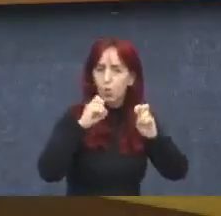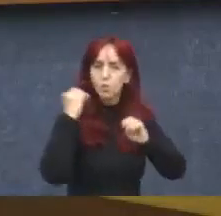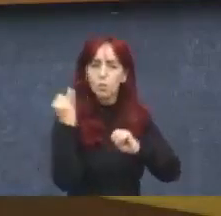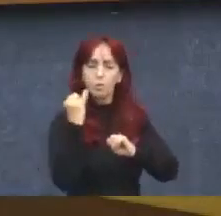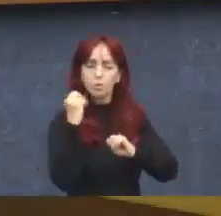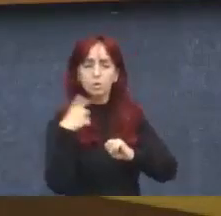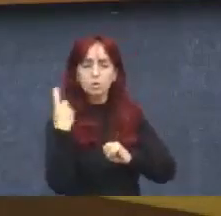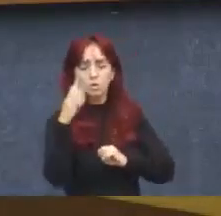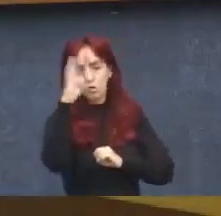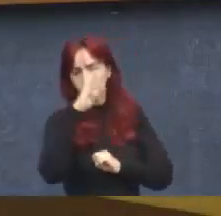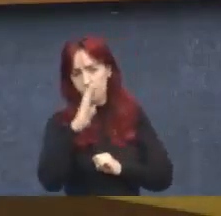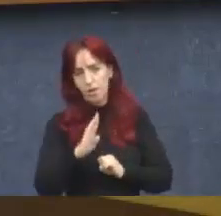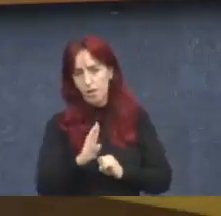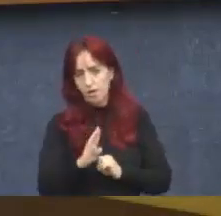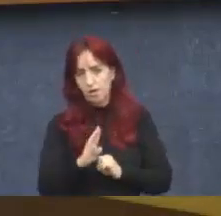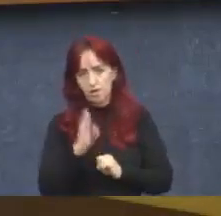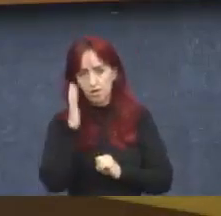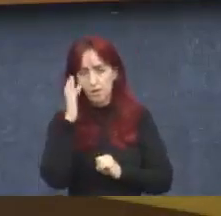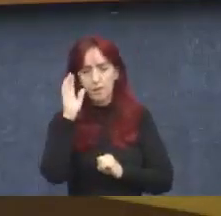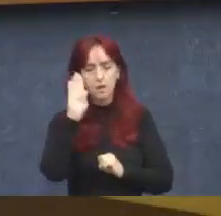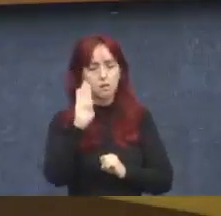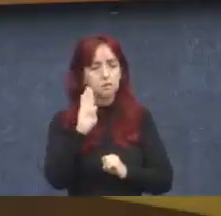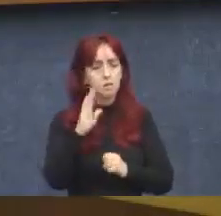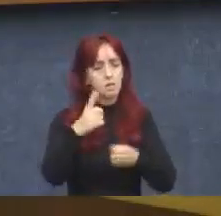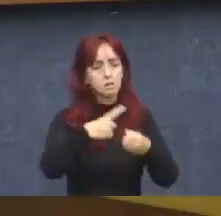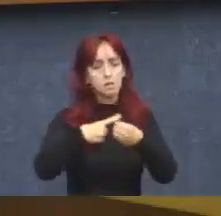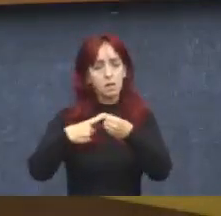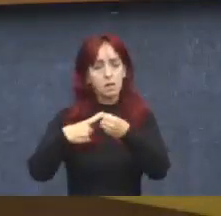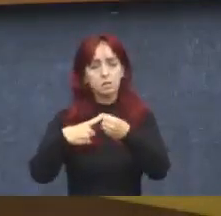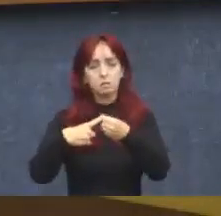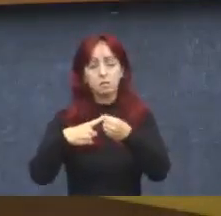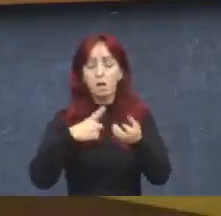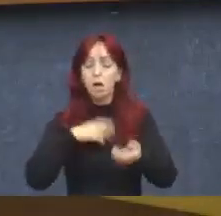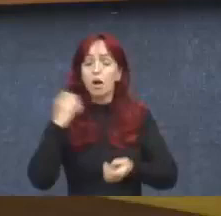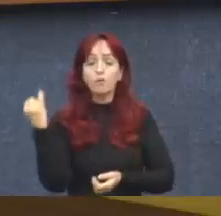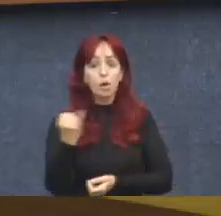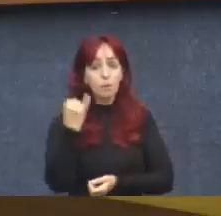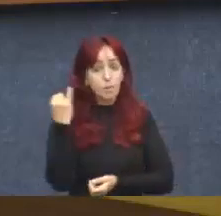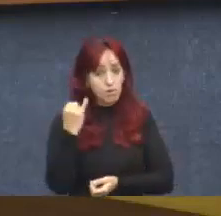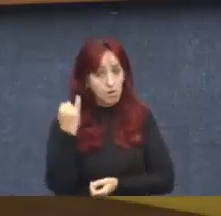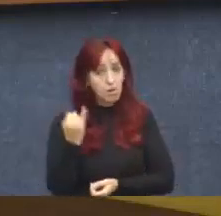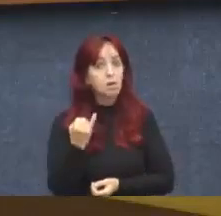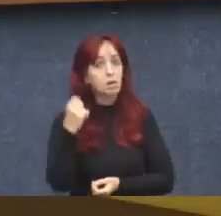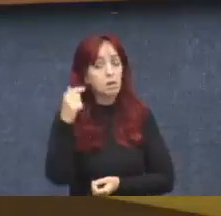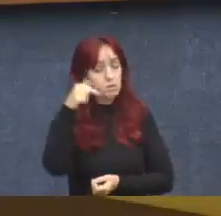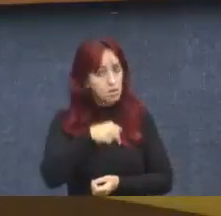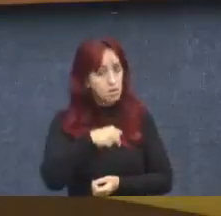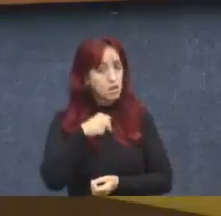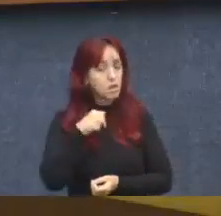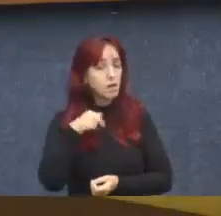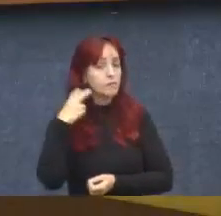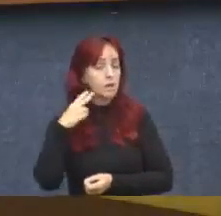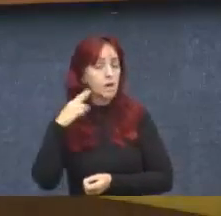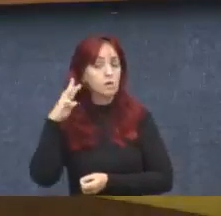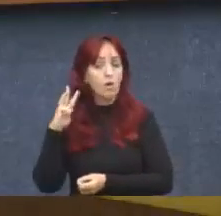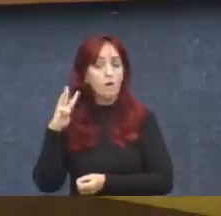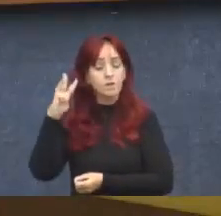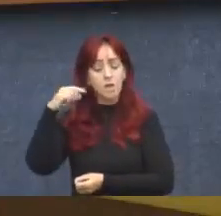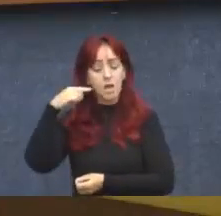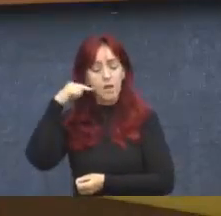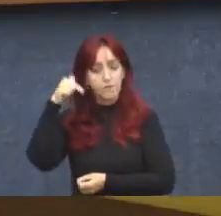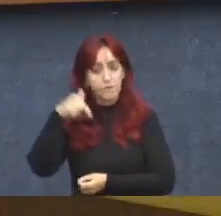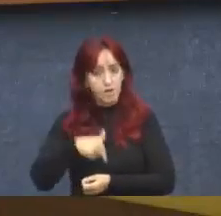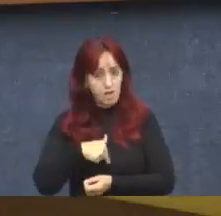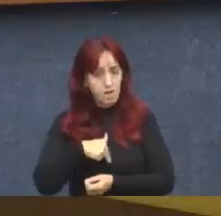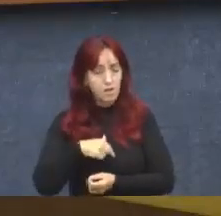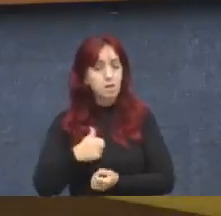nosso país, do nosso estado, da nossa cidade, e foi muito importante a criação, que o Vanderlei veio aqui, do setorial em